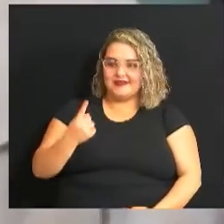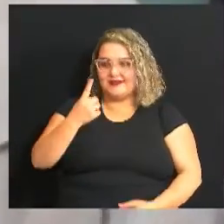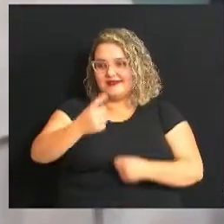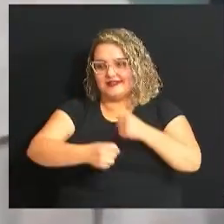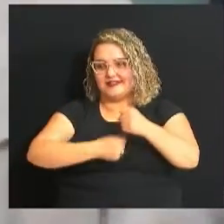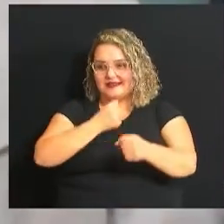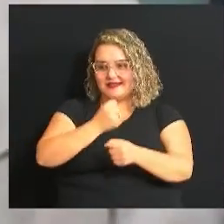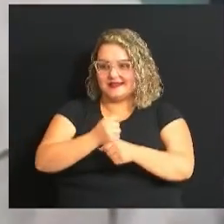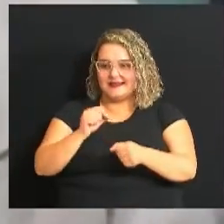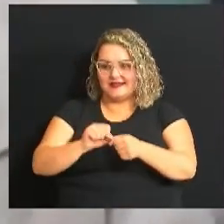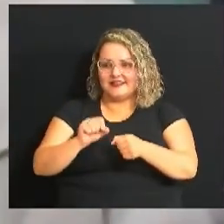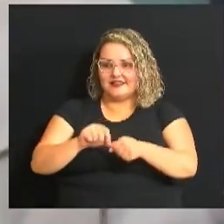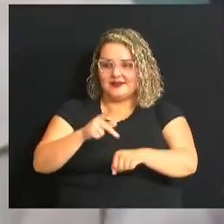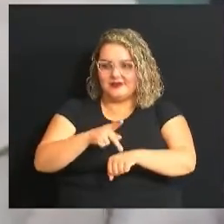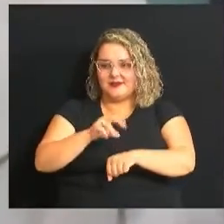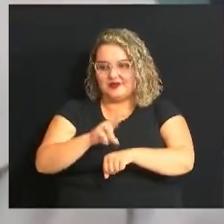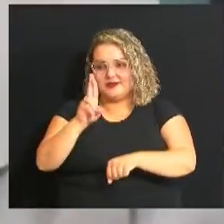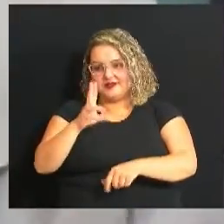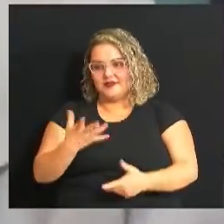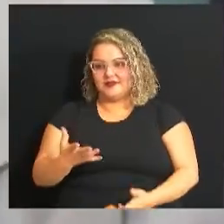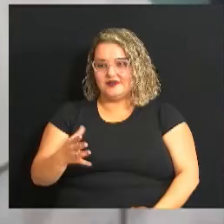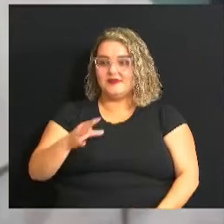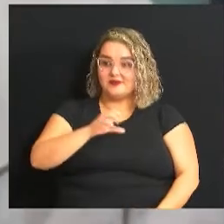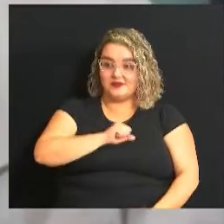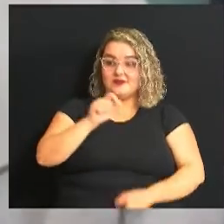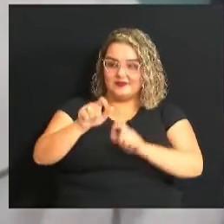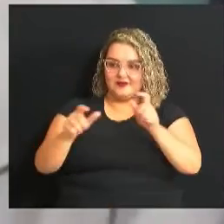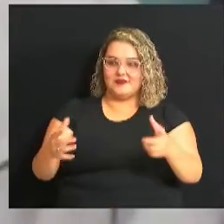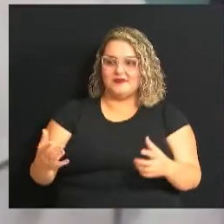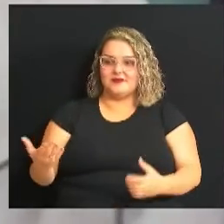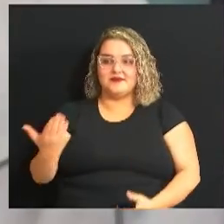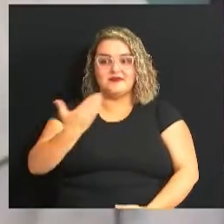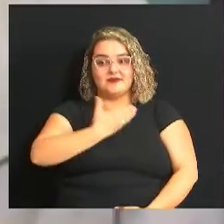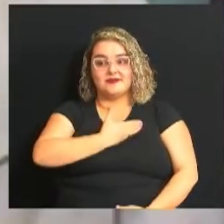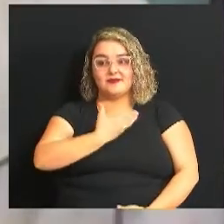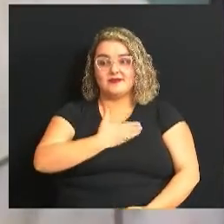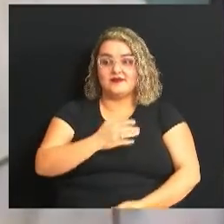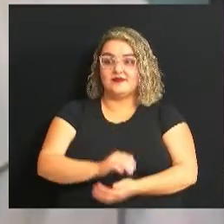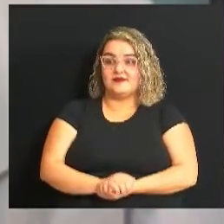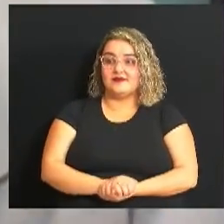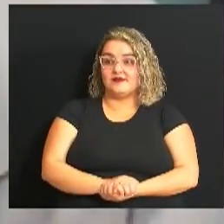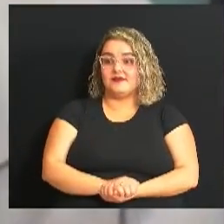o pós-doc, e gosto muito do pessoal daí, tenho grandes amigos aí.